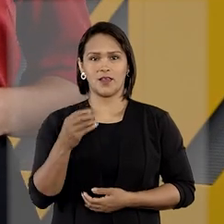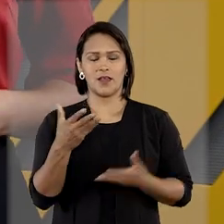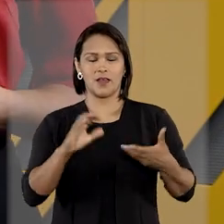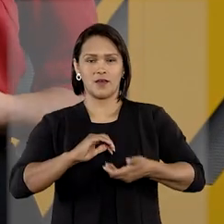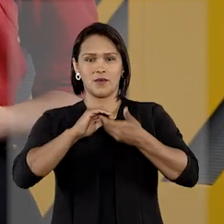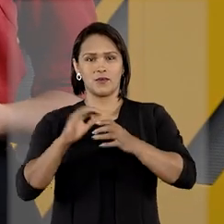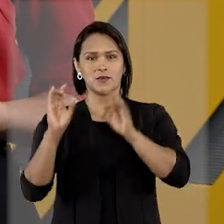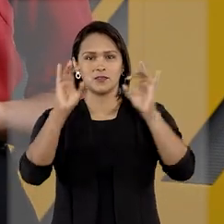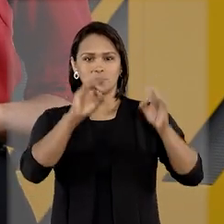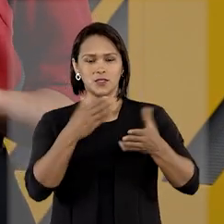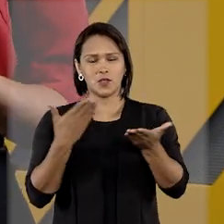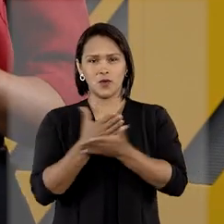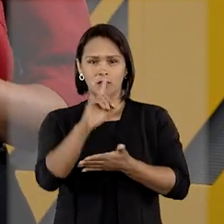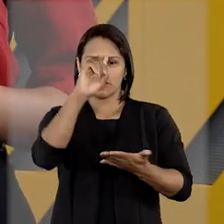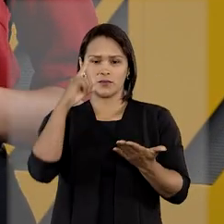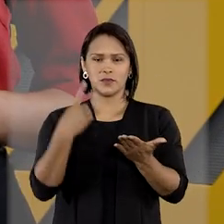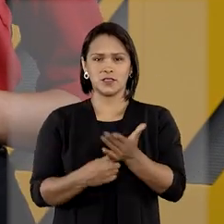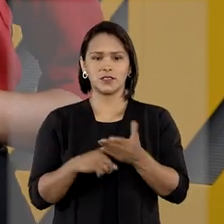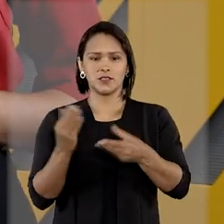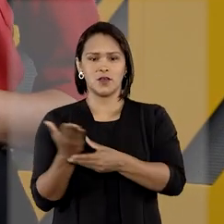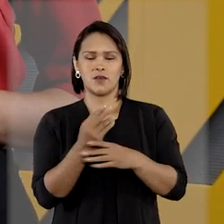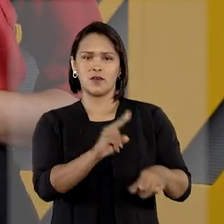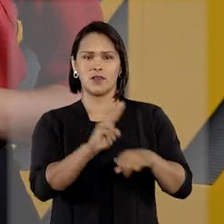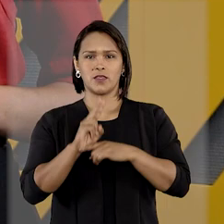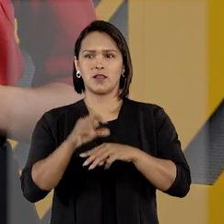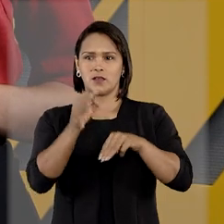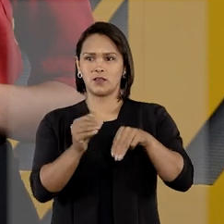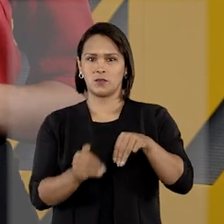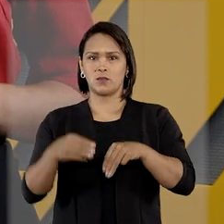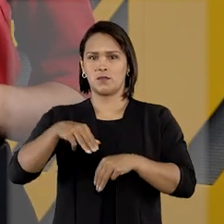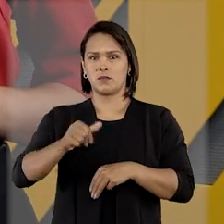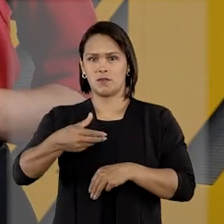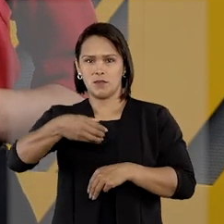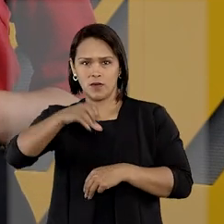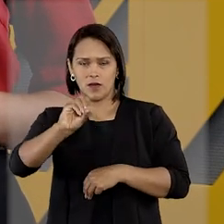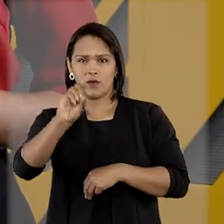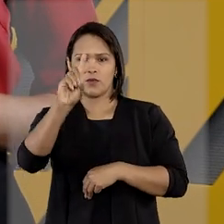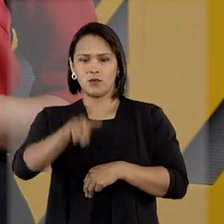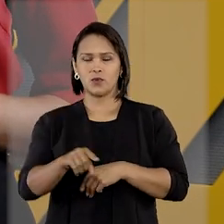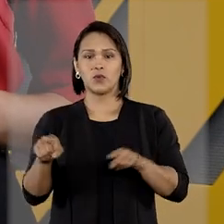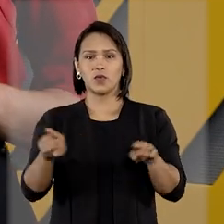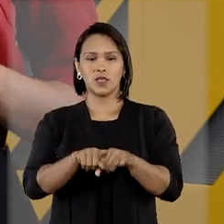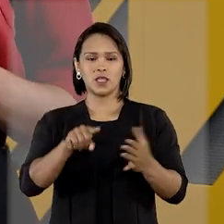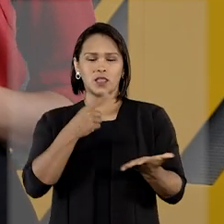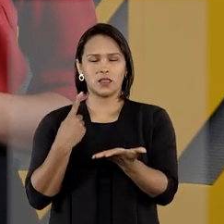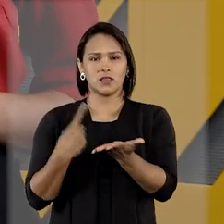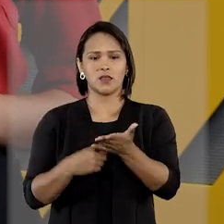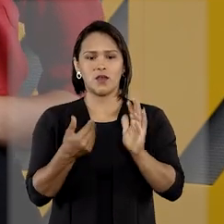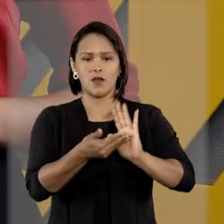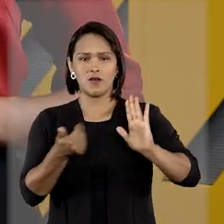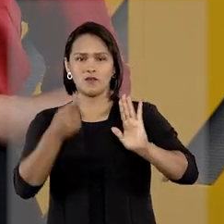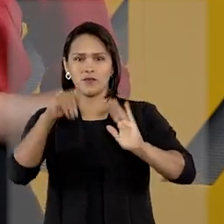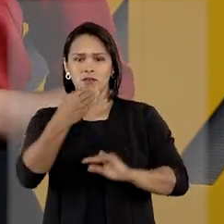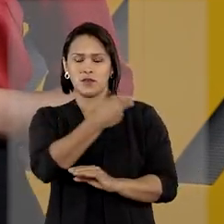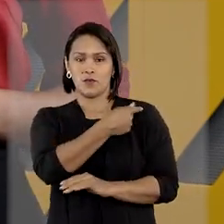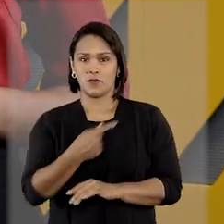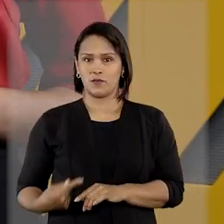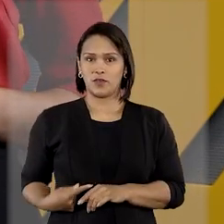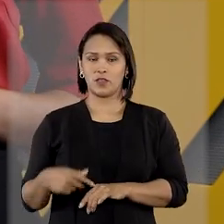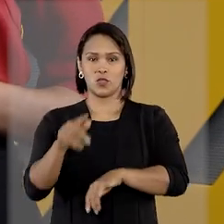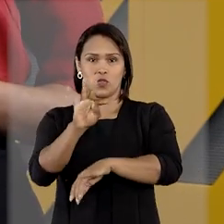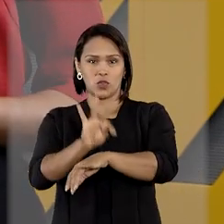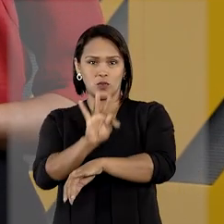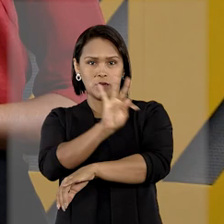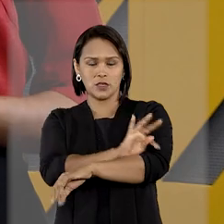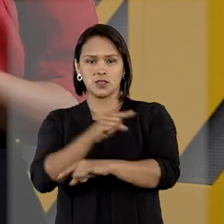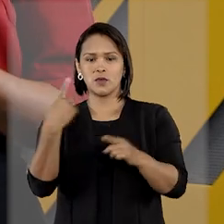Olá! A Corte Especial confirmou a decisão cautelar do ministro Mauro Campbell Marques, que determinou o afastamento do